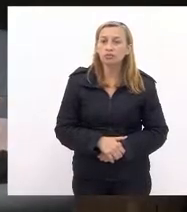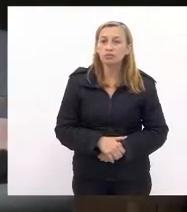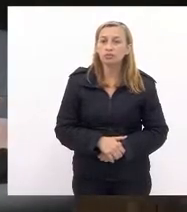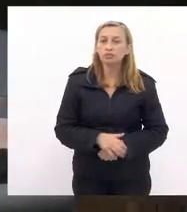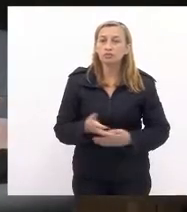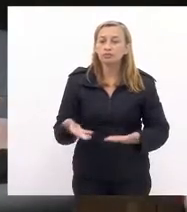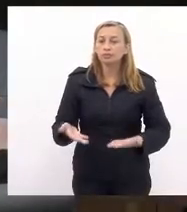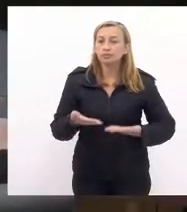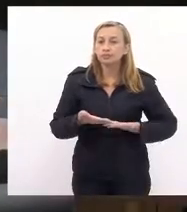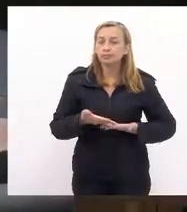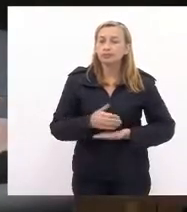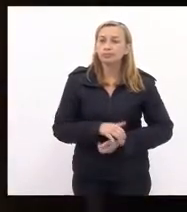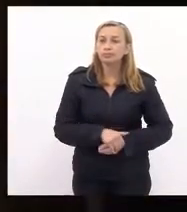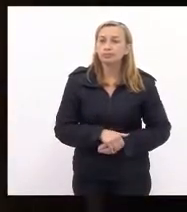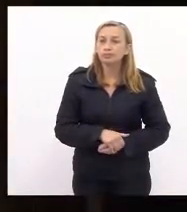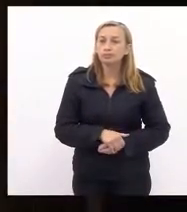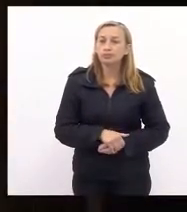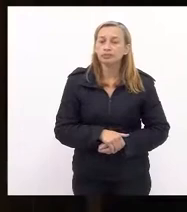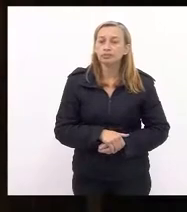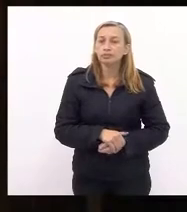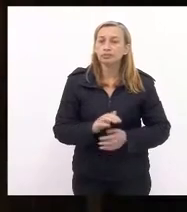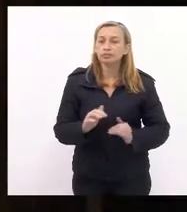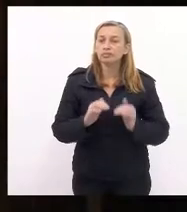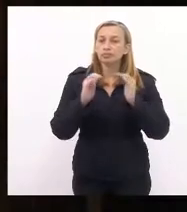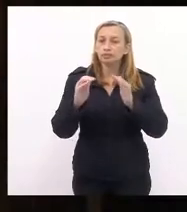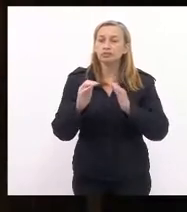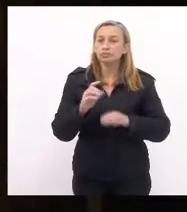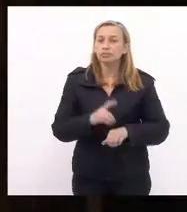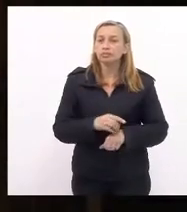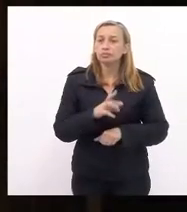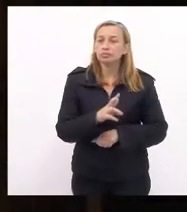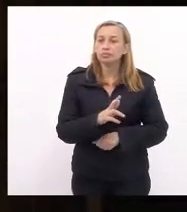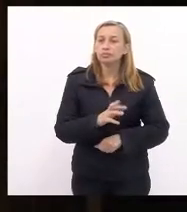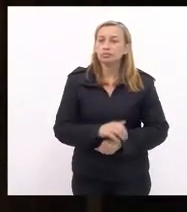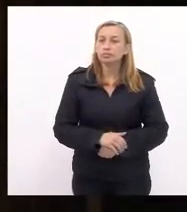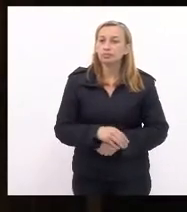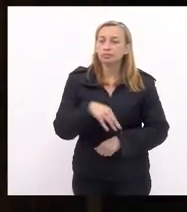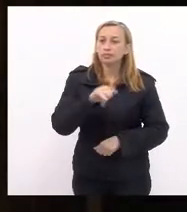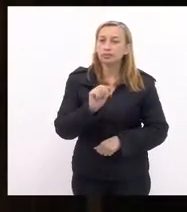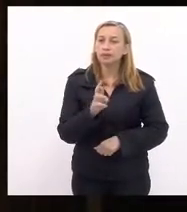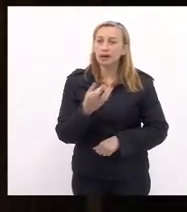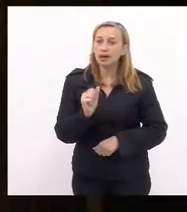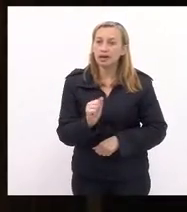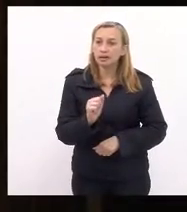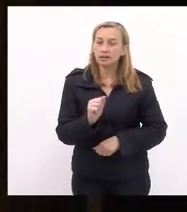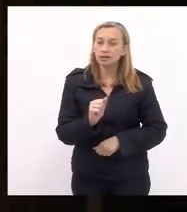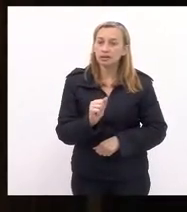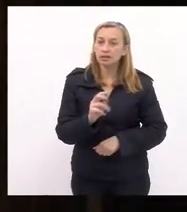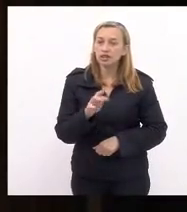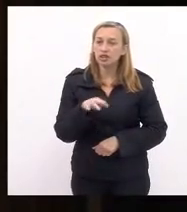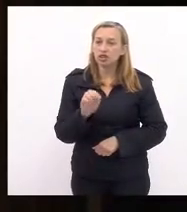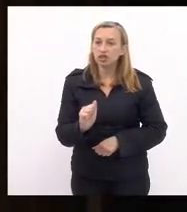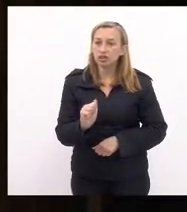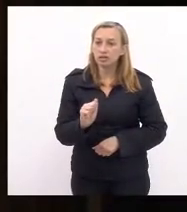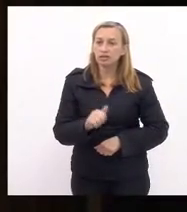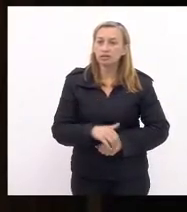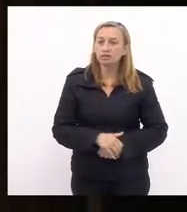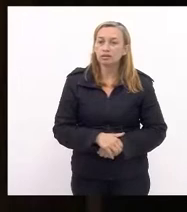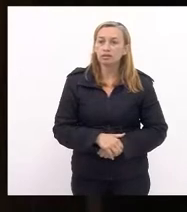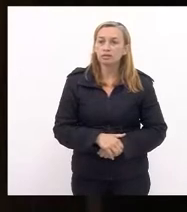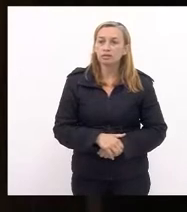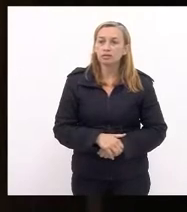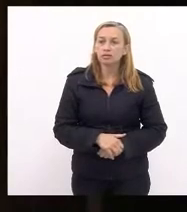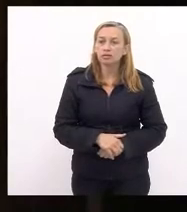Tenho a honra de chamar a excelentíssima doutora Mara Regina Amâncio da Silva.